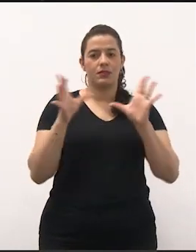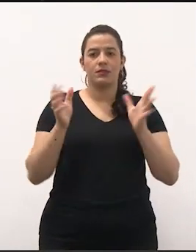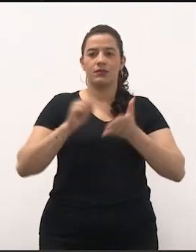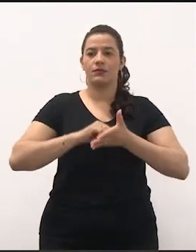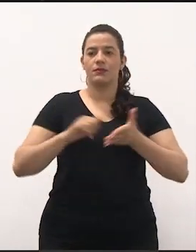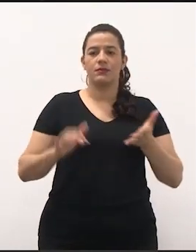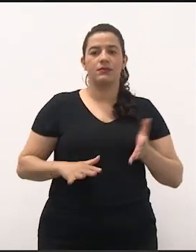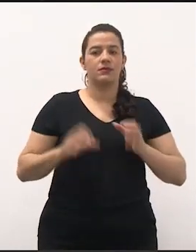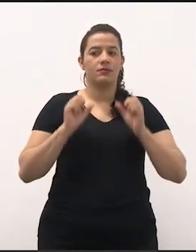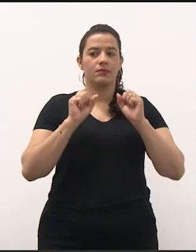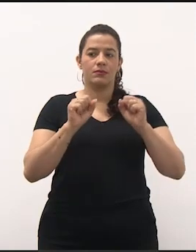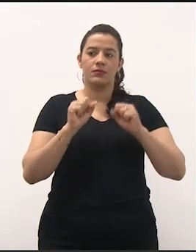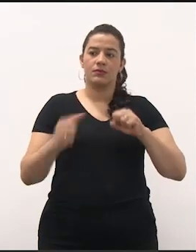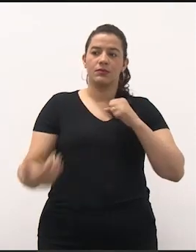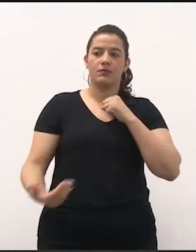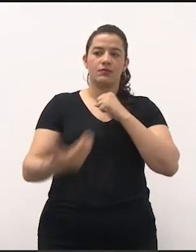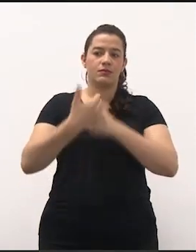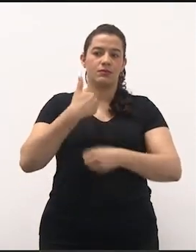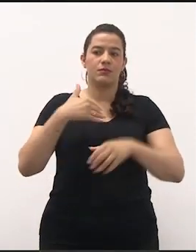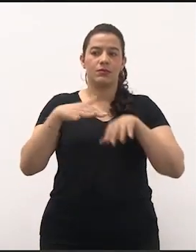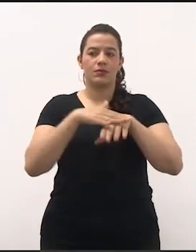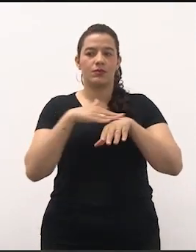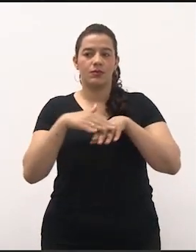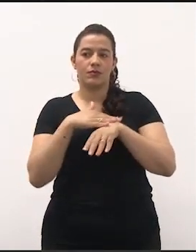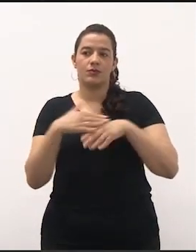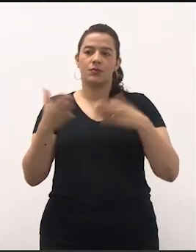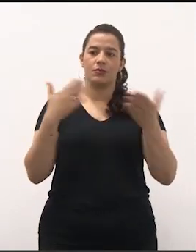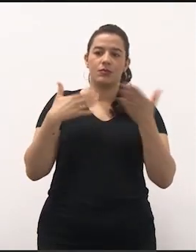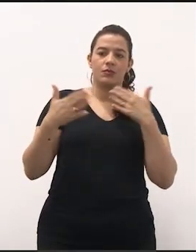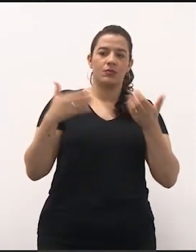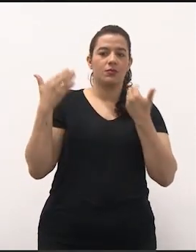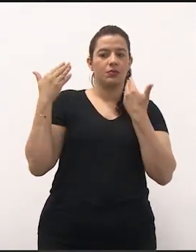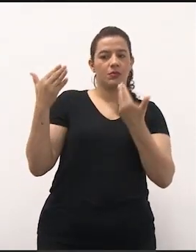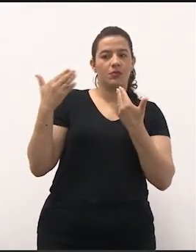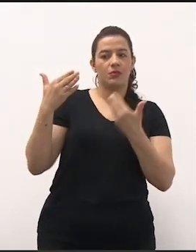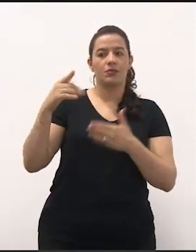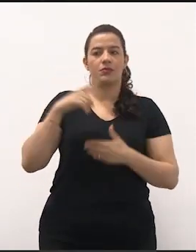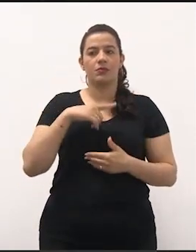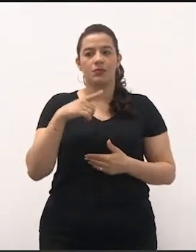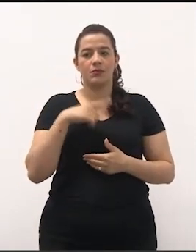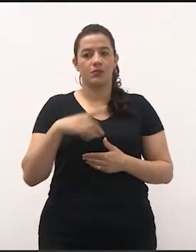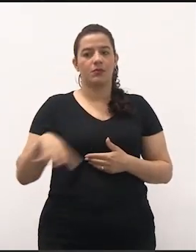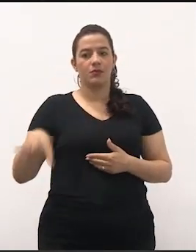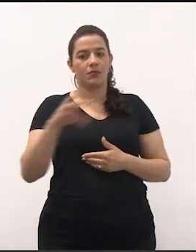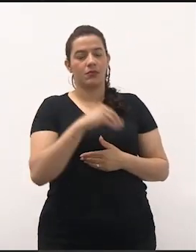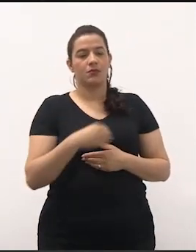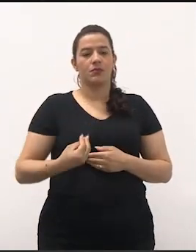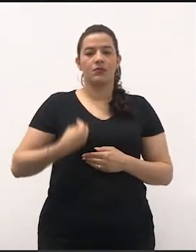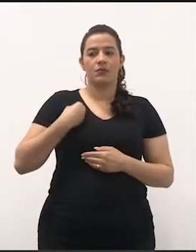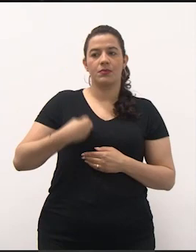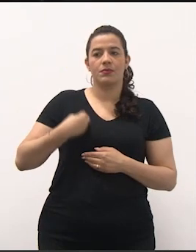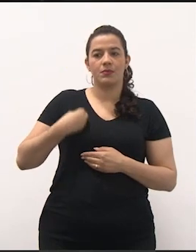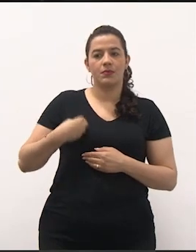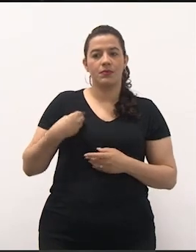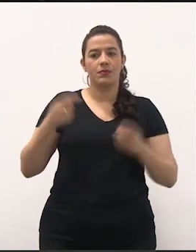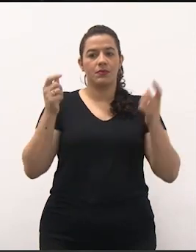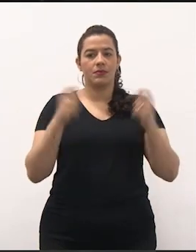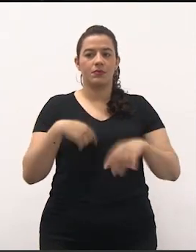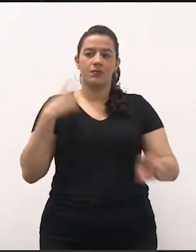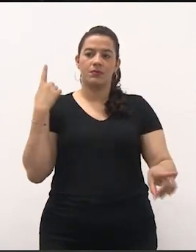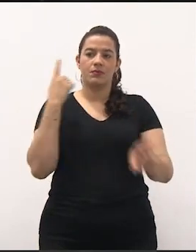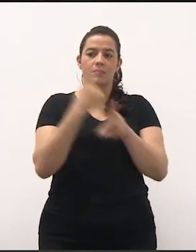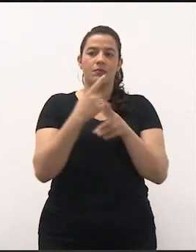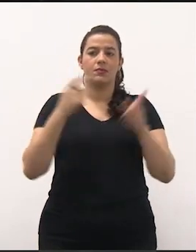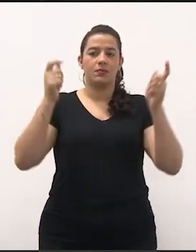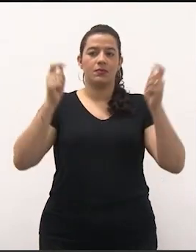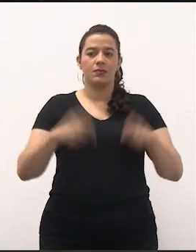se quiserem conversar com a gente, tiverem dúvida, né, a equipe do Conviva consegue nos localizar.